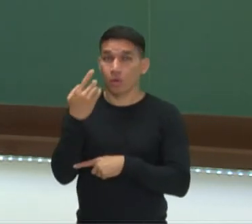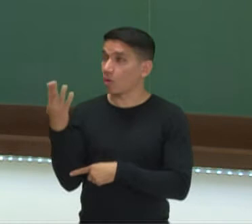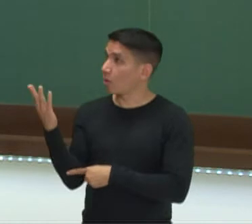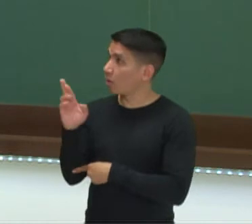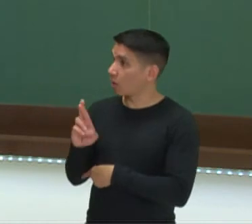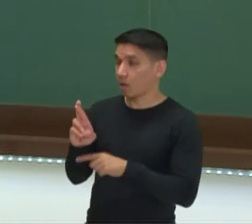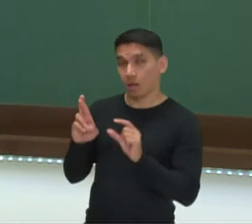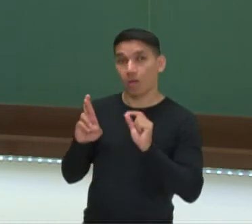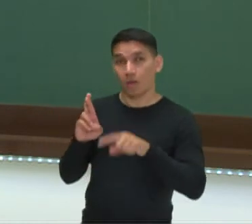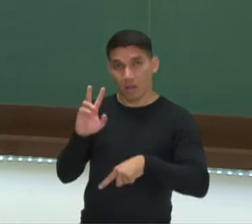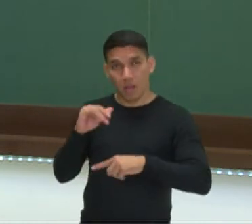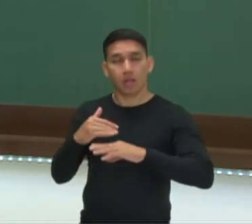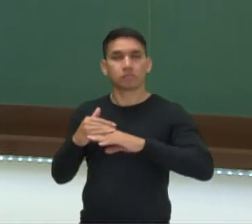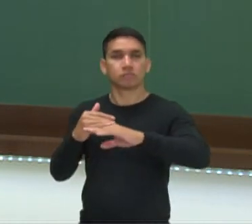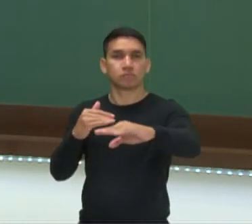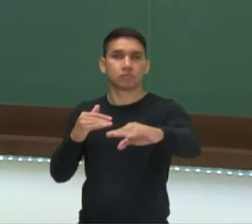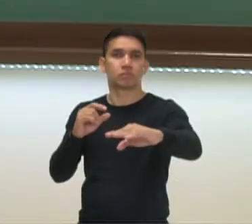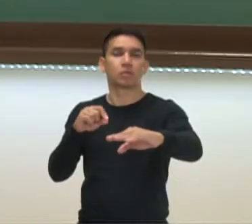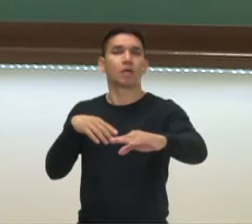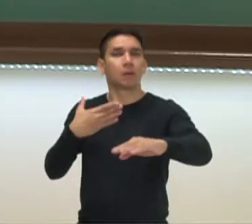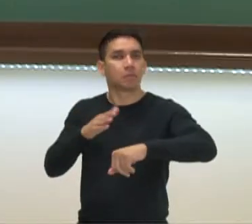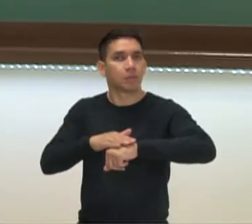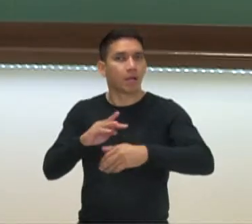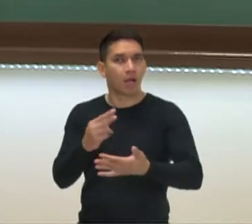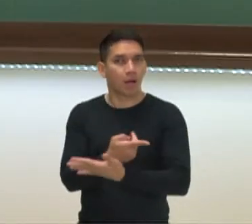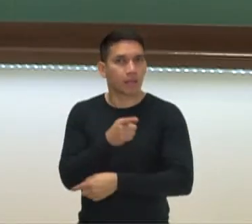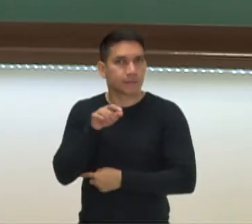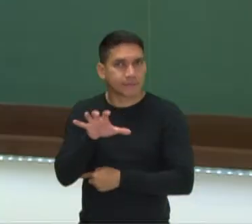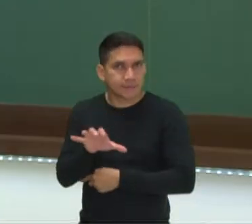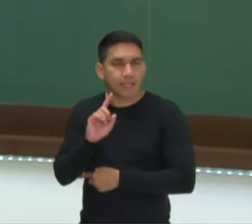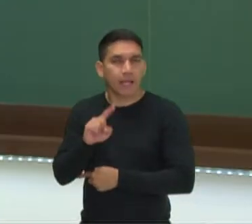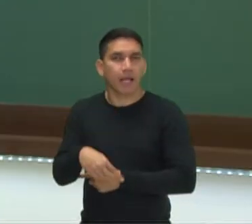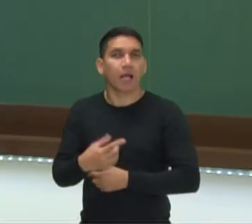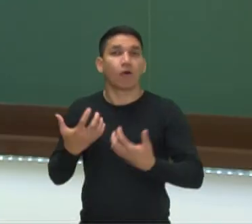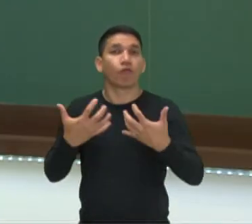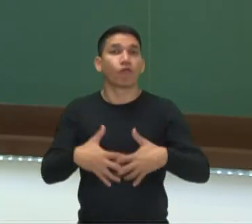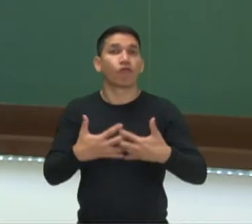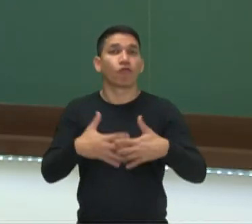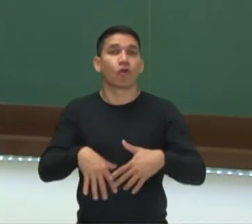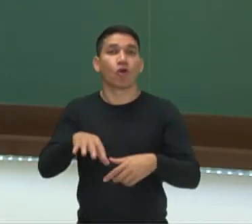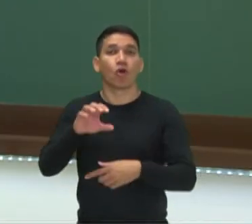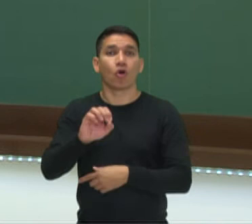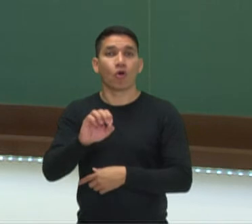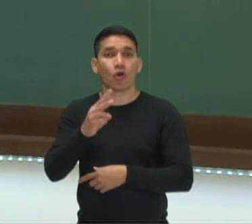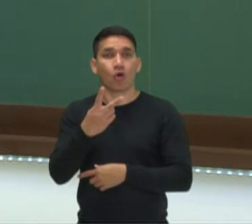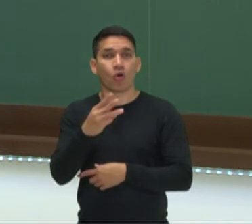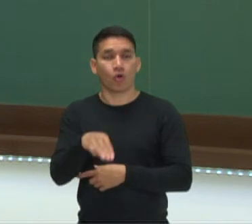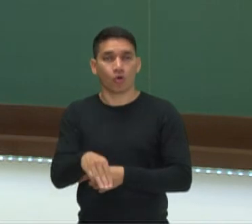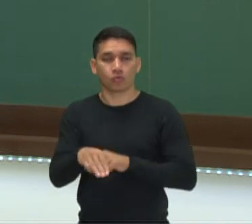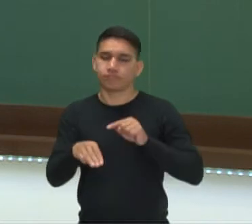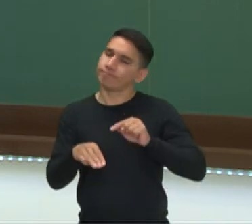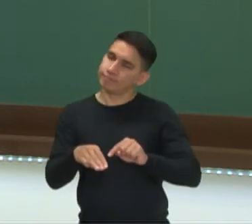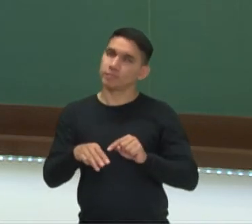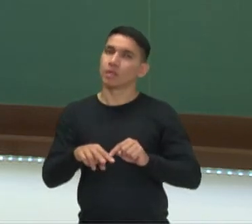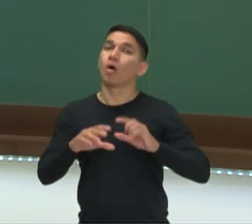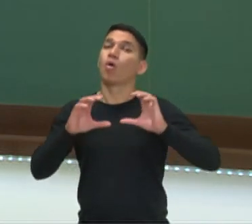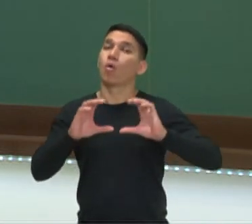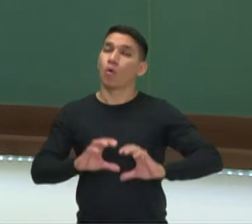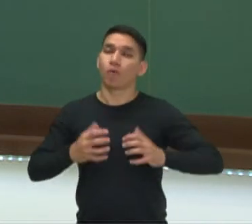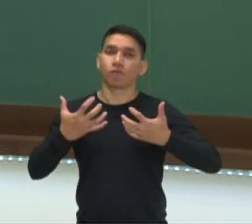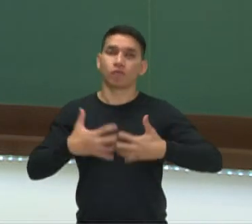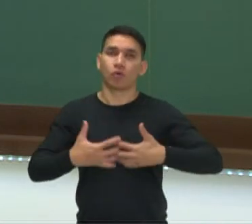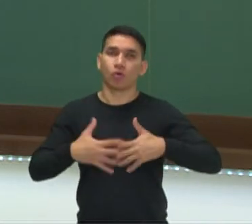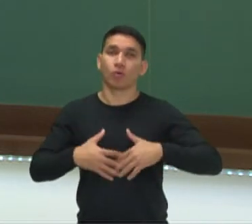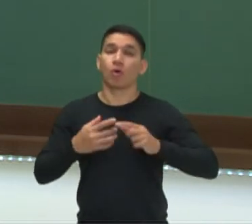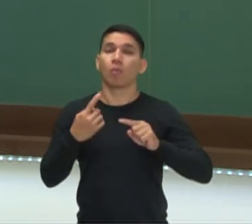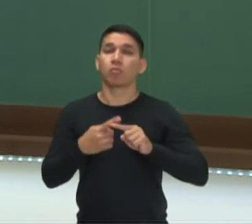resistência elétrica seja constante. E quando isso acontece, nós chamamos de comportamento ôhmico. Então, o comportamento ôhmico é um condutor